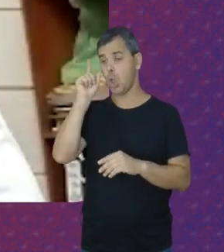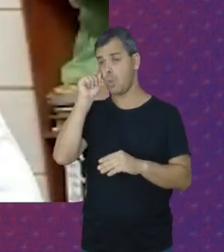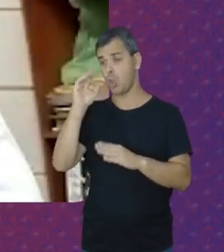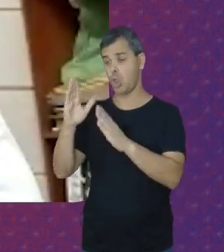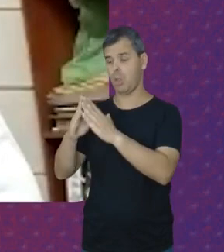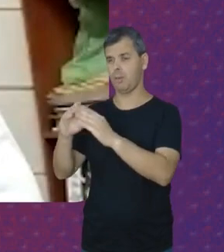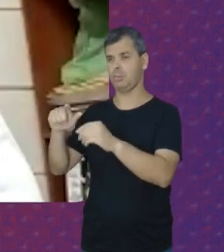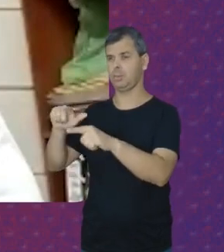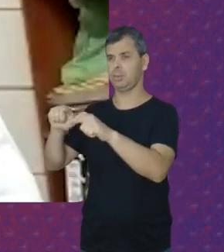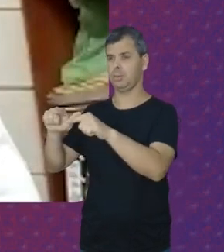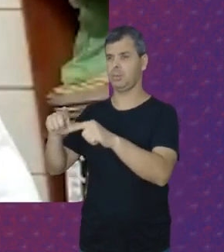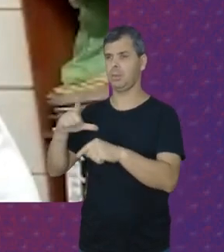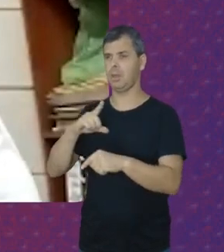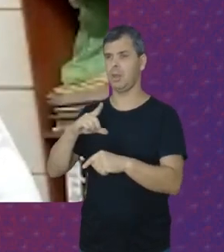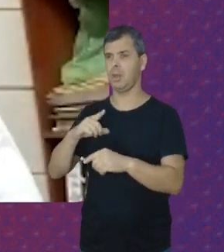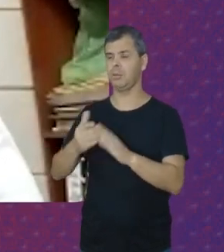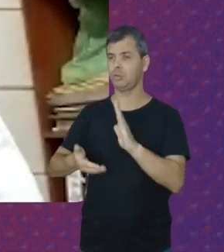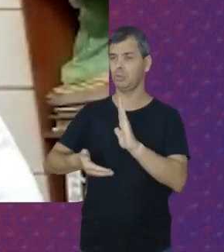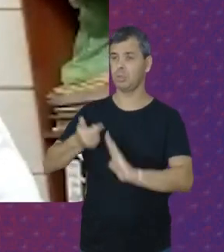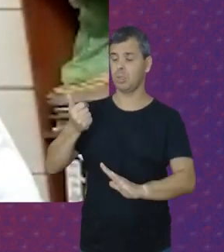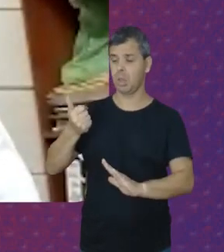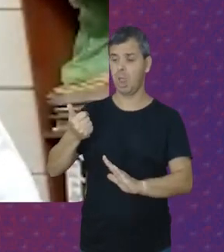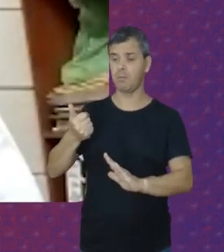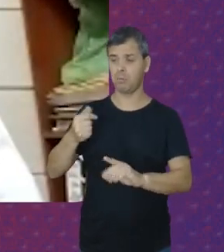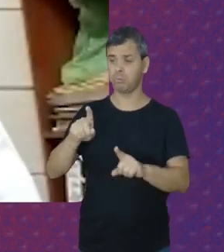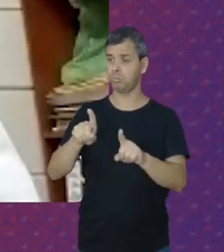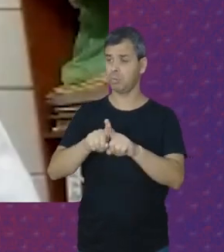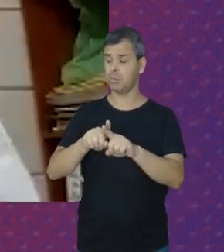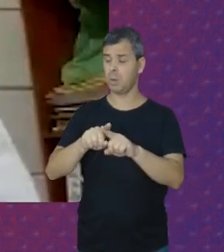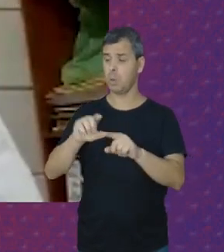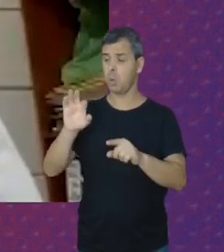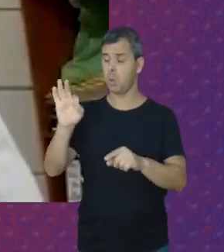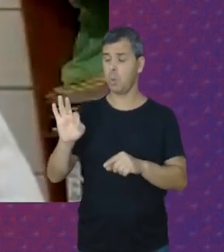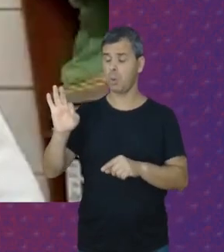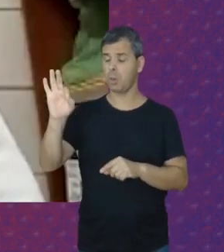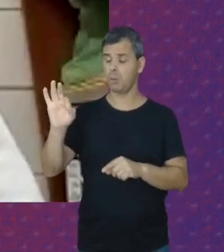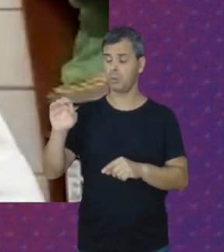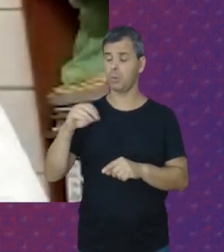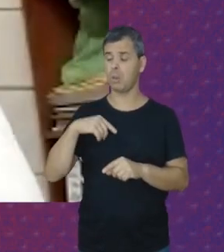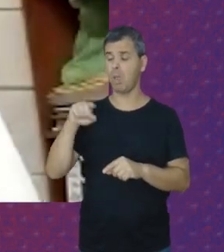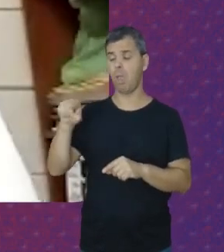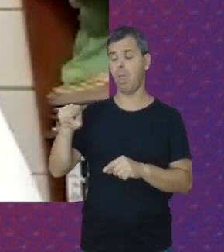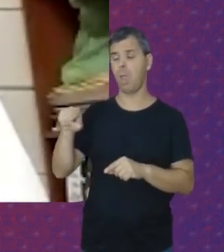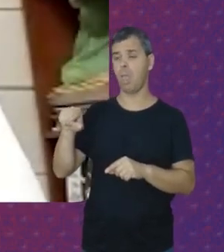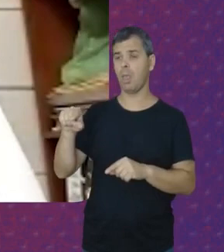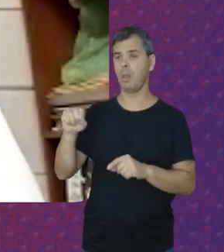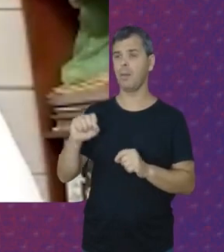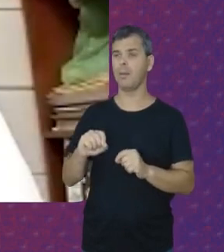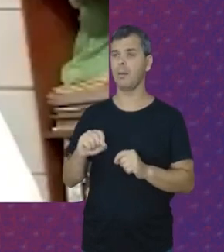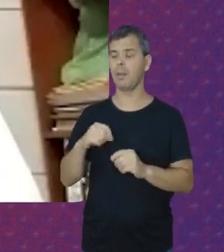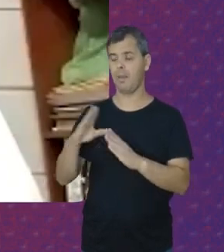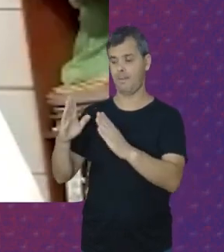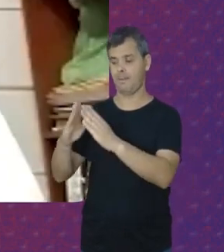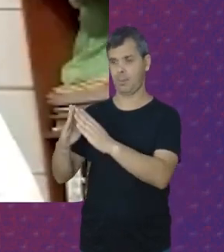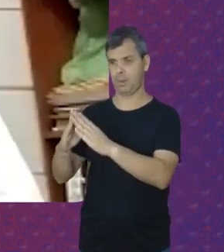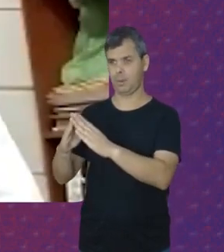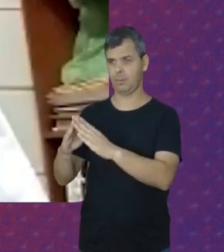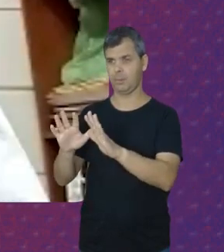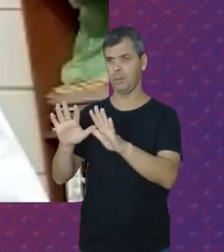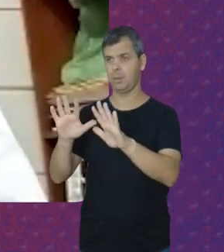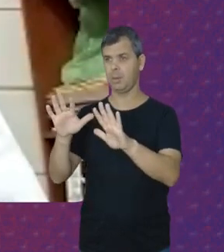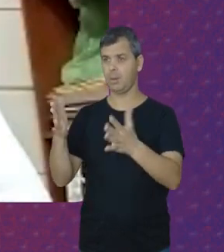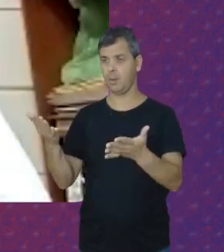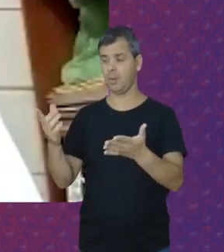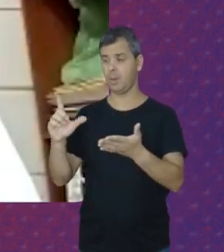né, eles descontavam, tinha patrão que descontava um percentual referente à moradia. Então, quando